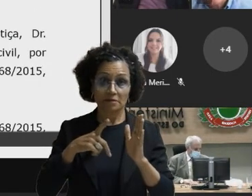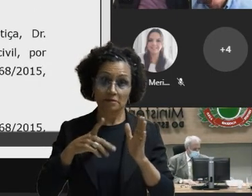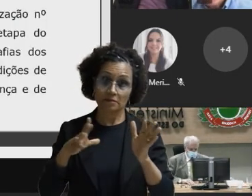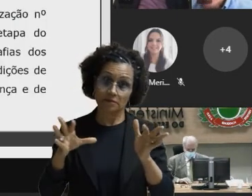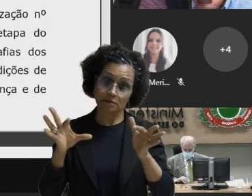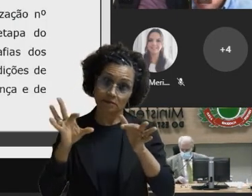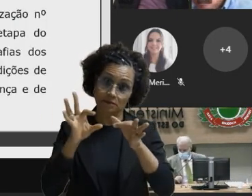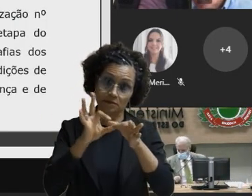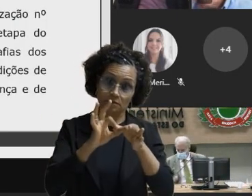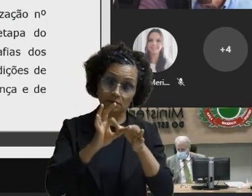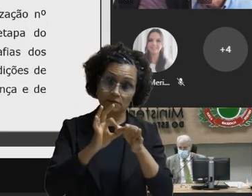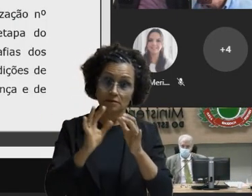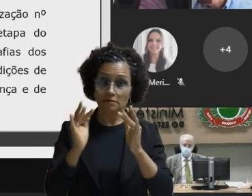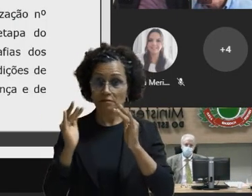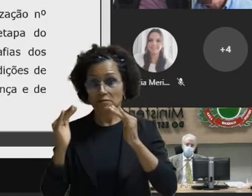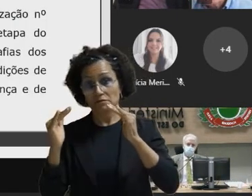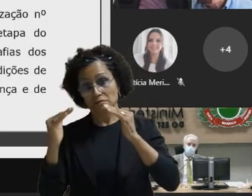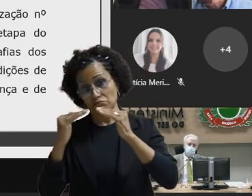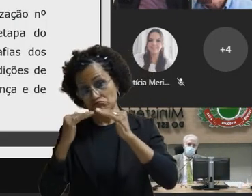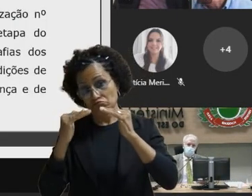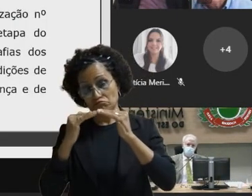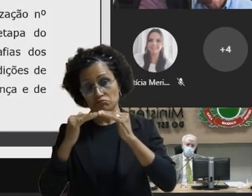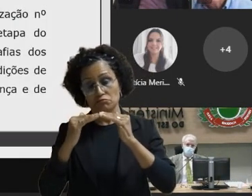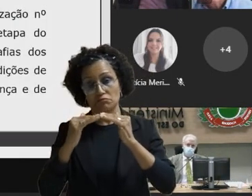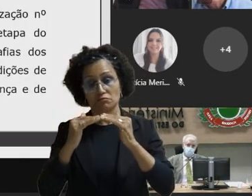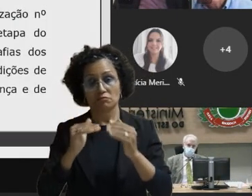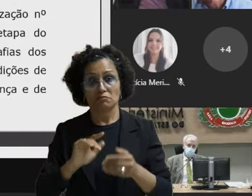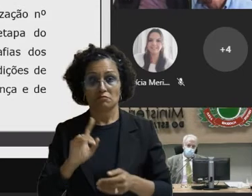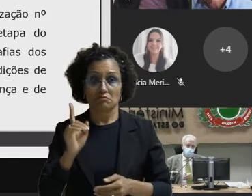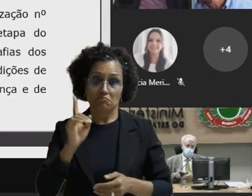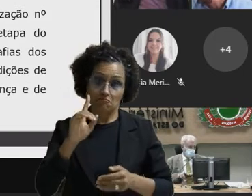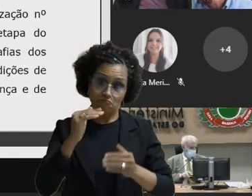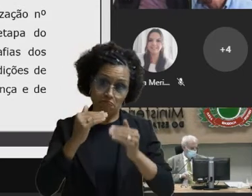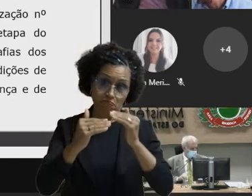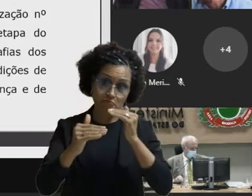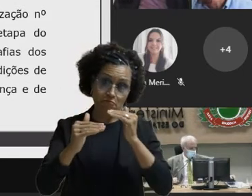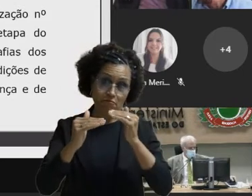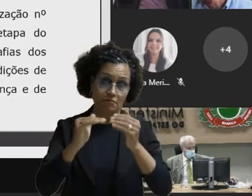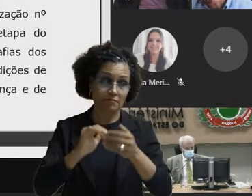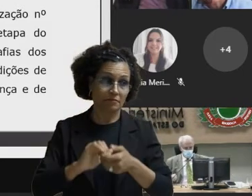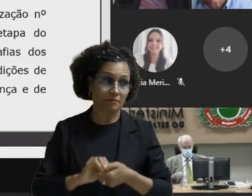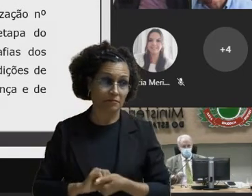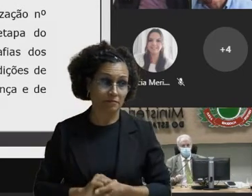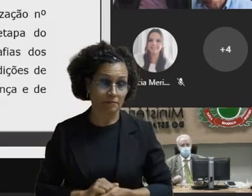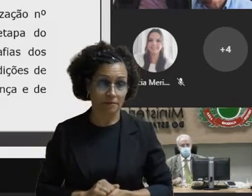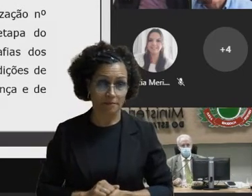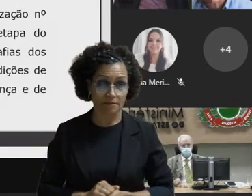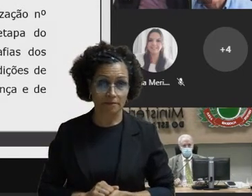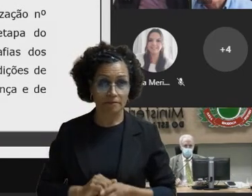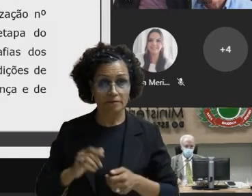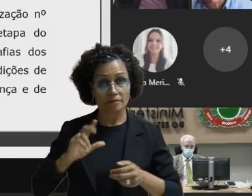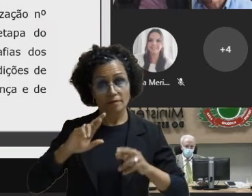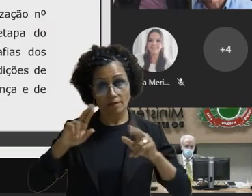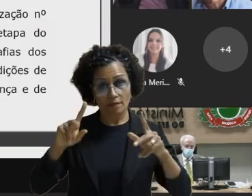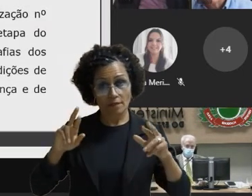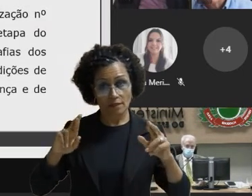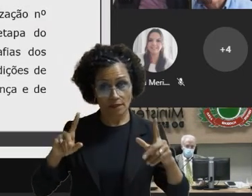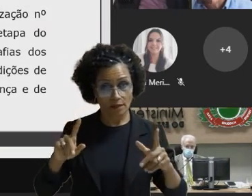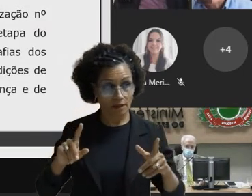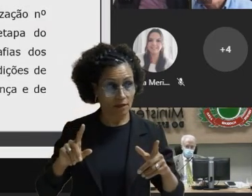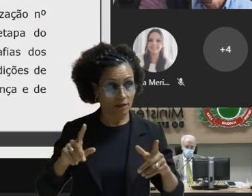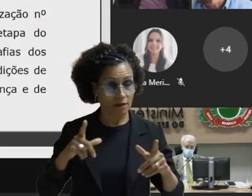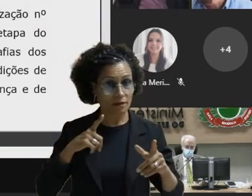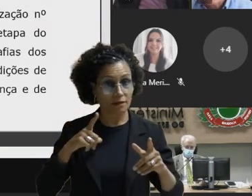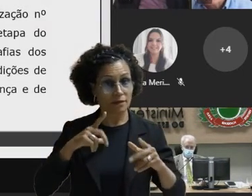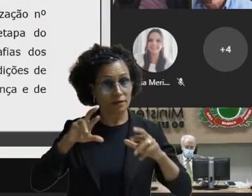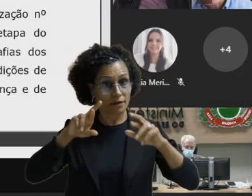da portaria. Eu vi que são duas situações, né? A situação é diferente. Há, na verdade, uma divergência